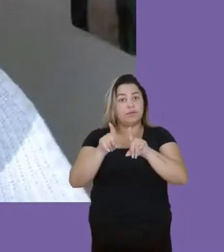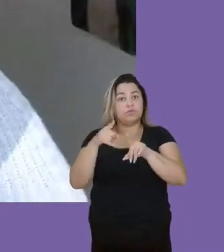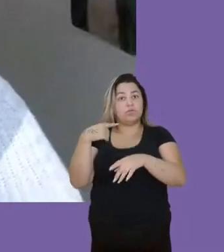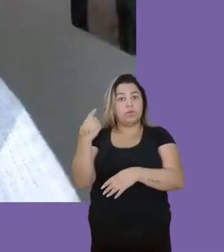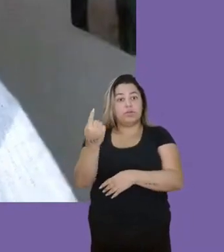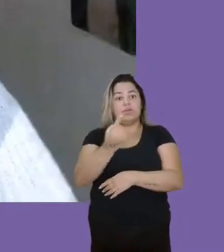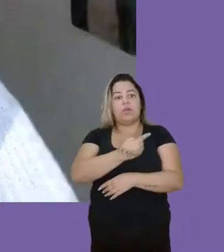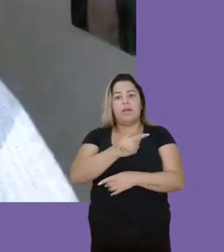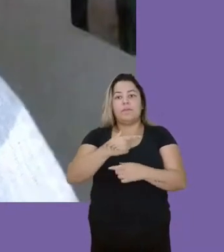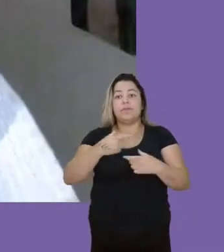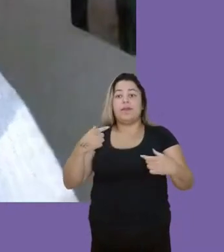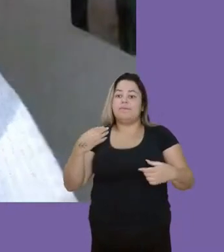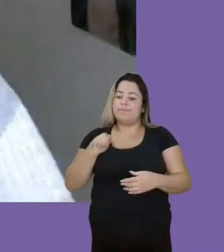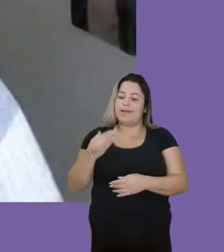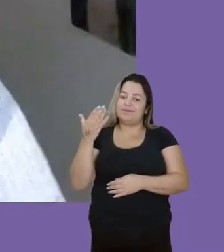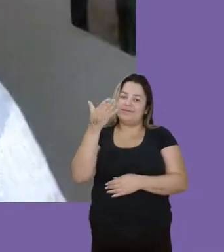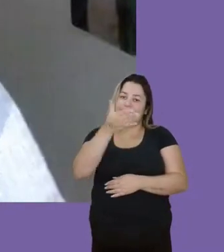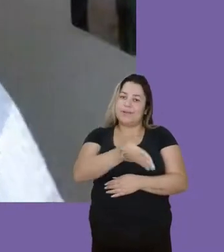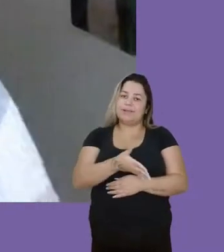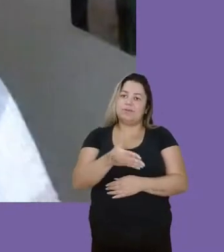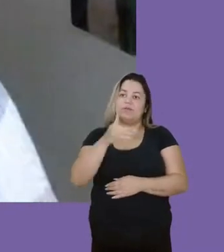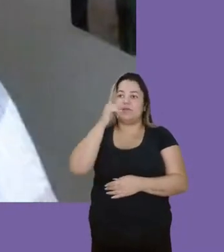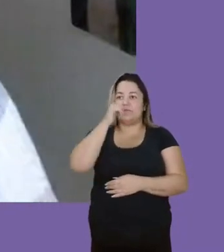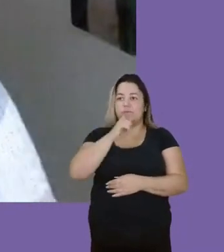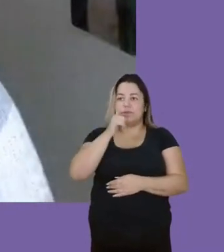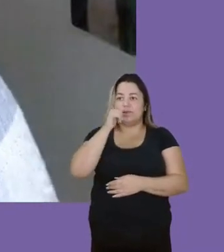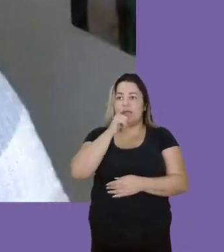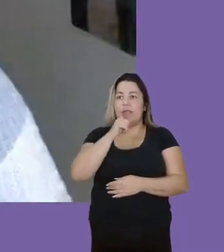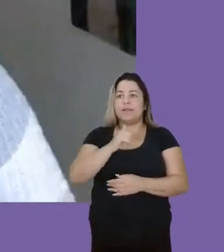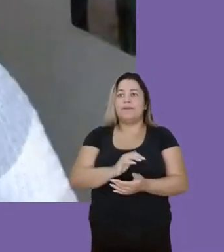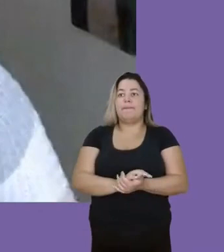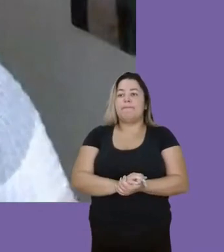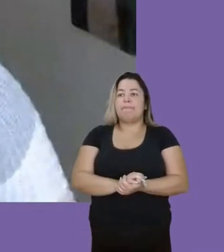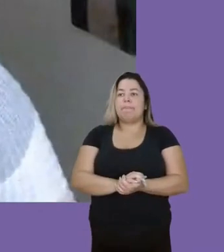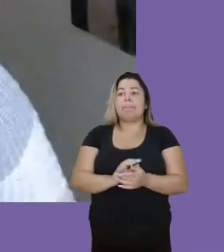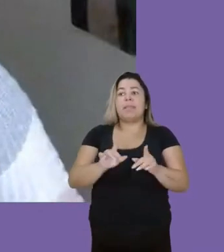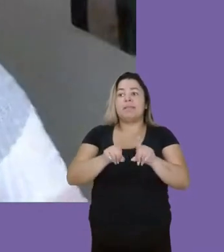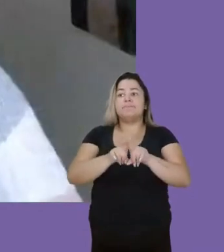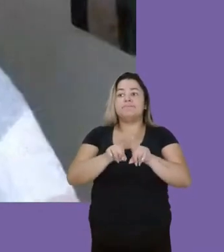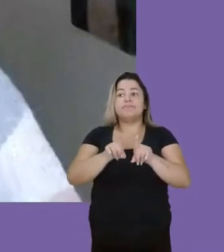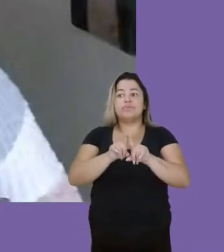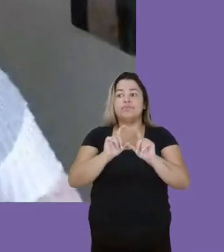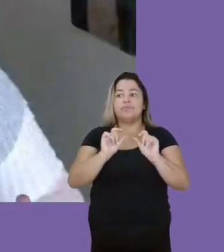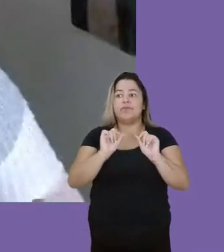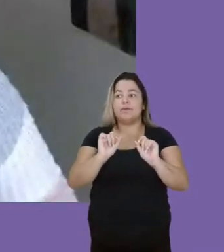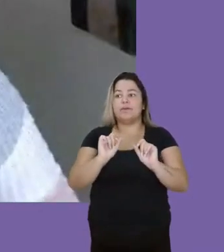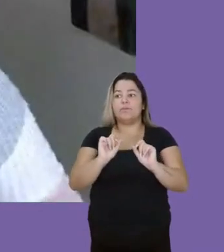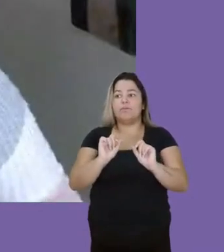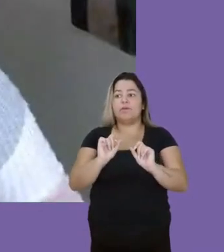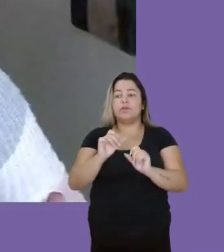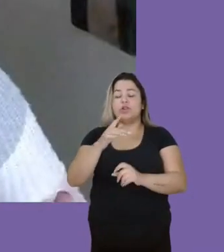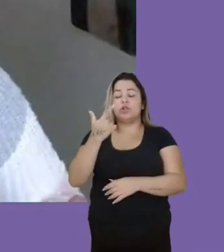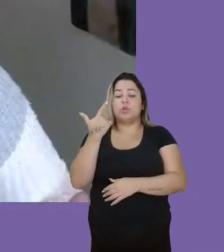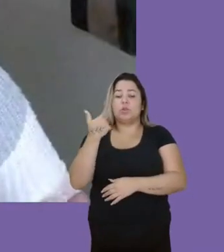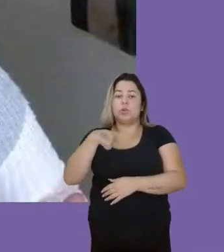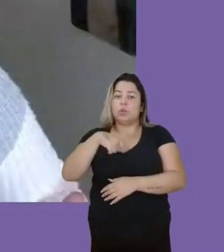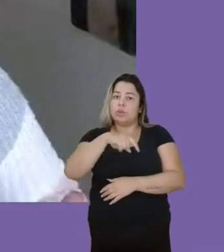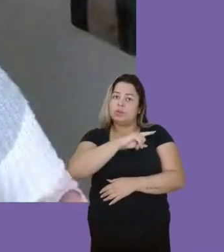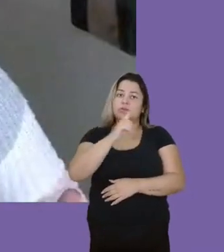uma ampliação da participação das mulheres, porque quando a gente diz aumento da participação, a gente conseguir ter